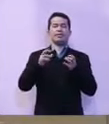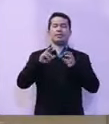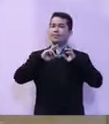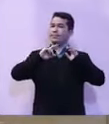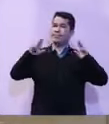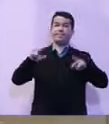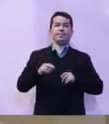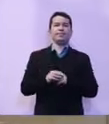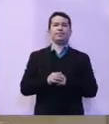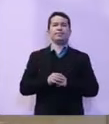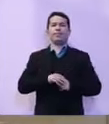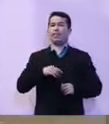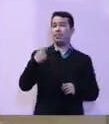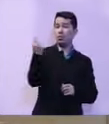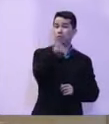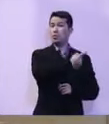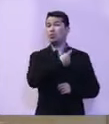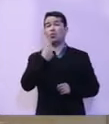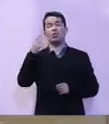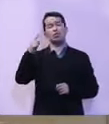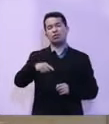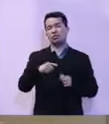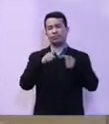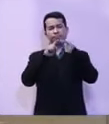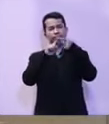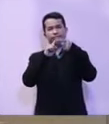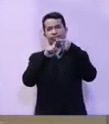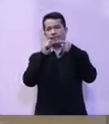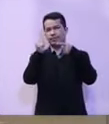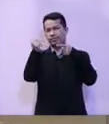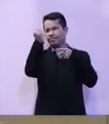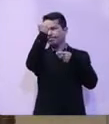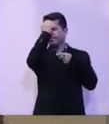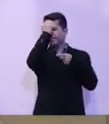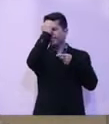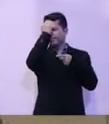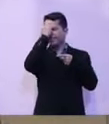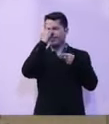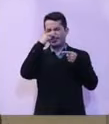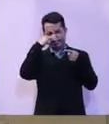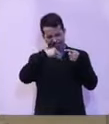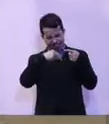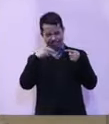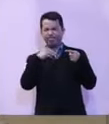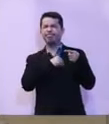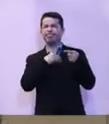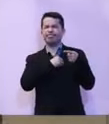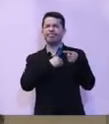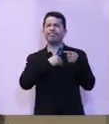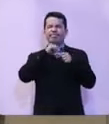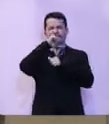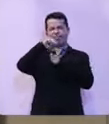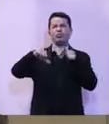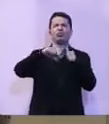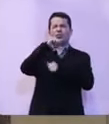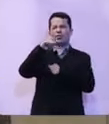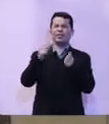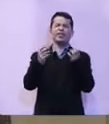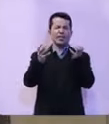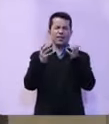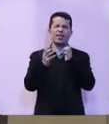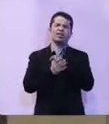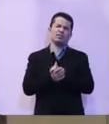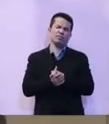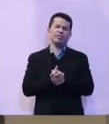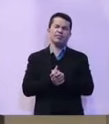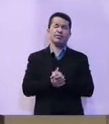transforme assim. Então, o primeiro passo é arrependimento, é eu dizer quem eu sou pecador. Você pode dizer o nome que